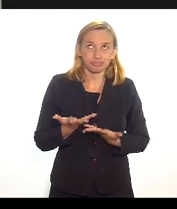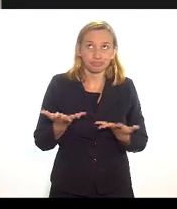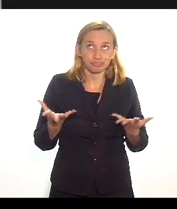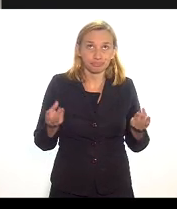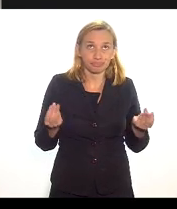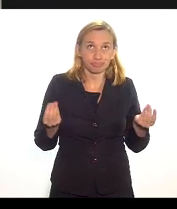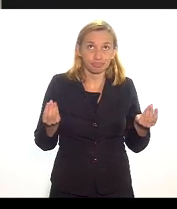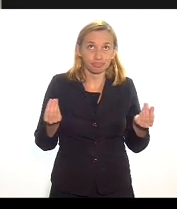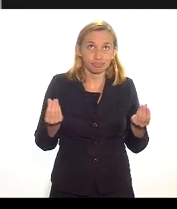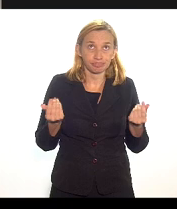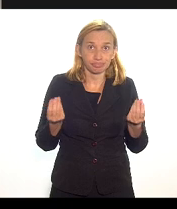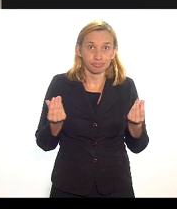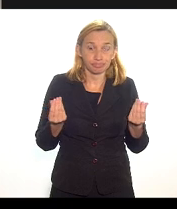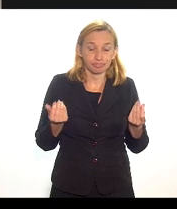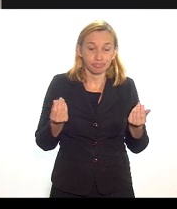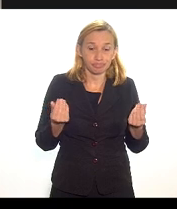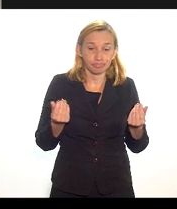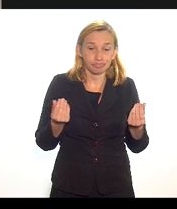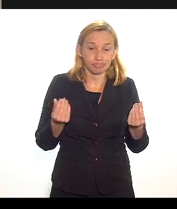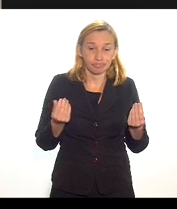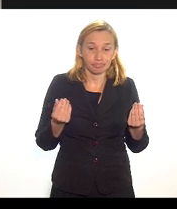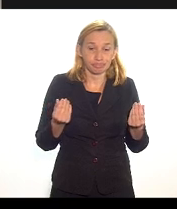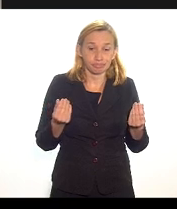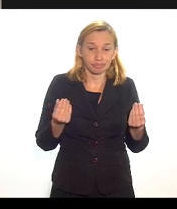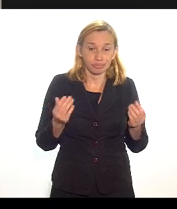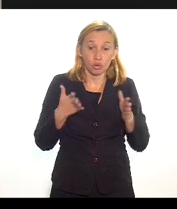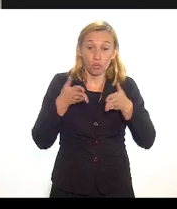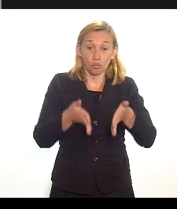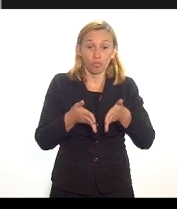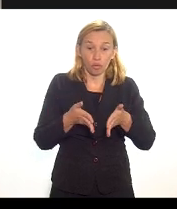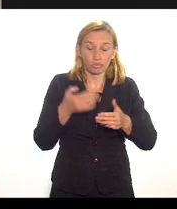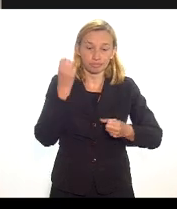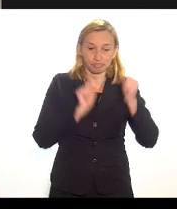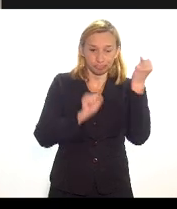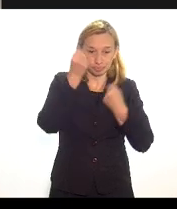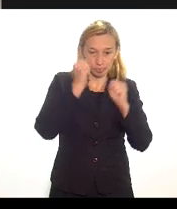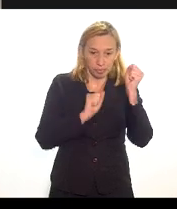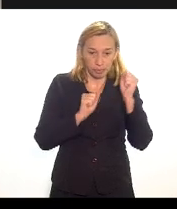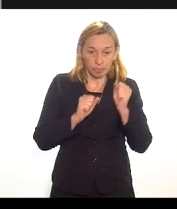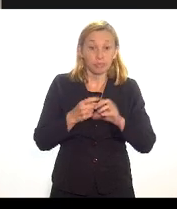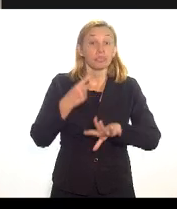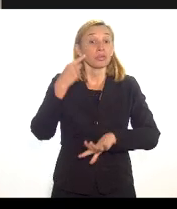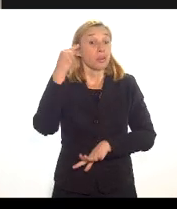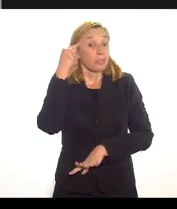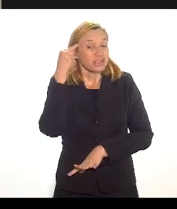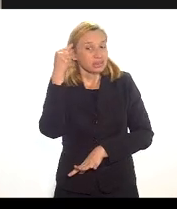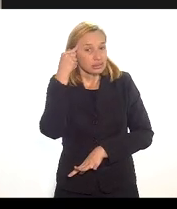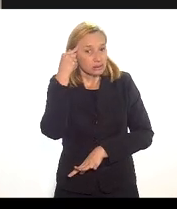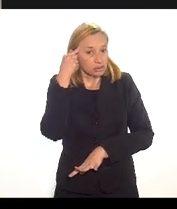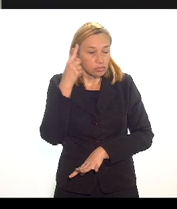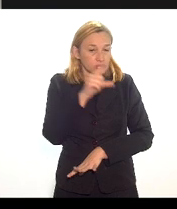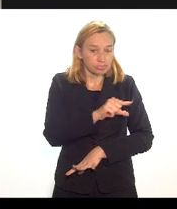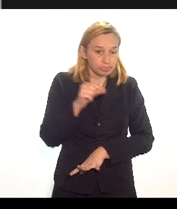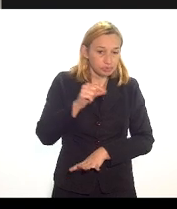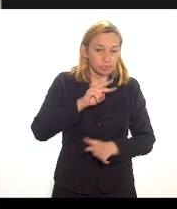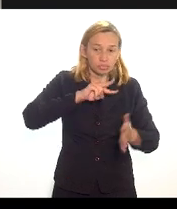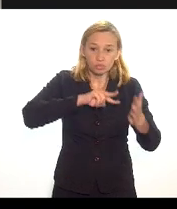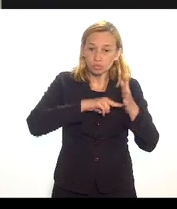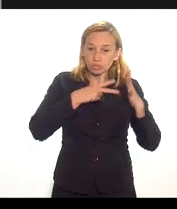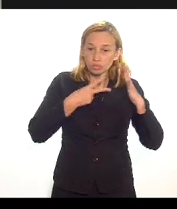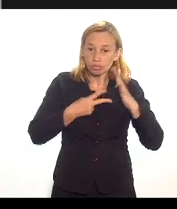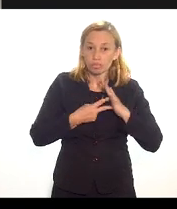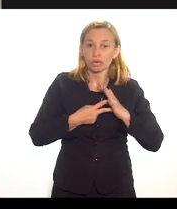assim, a cara da indústria, né? Eu prefiro pensar em